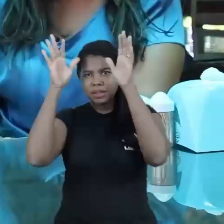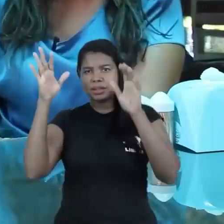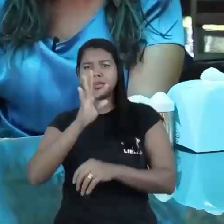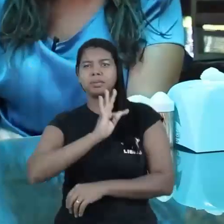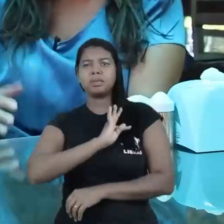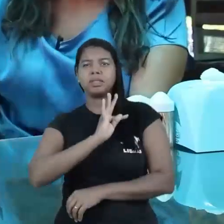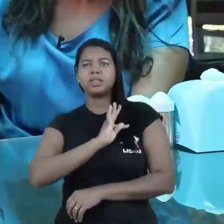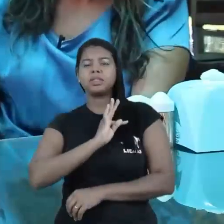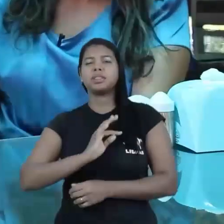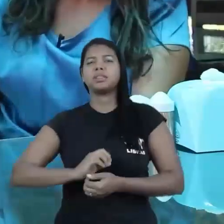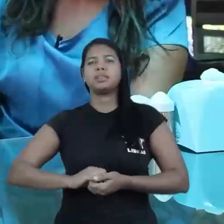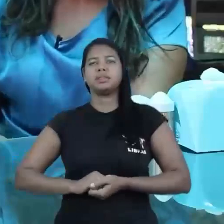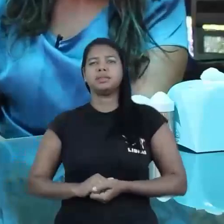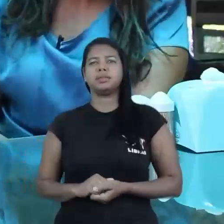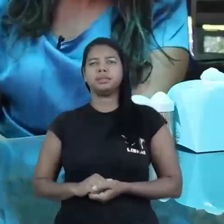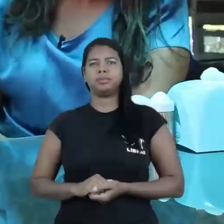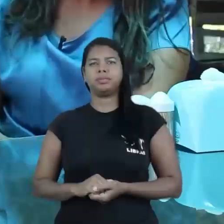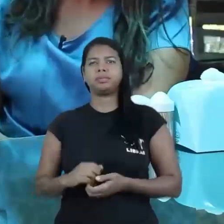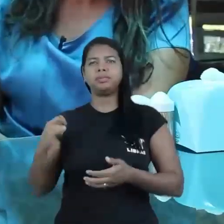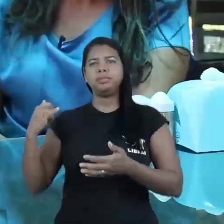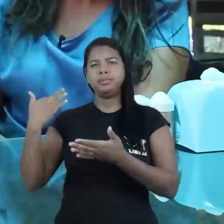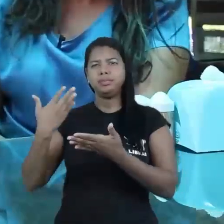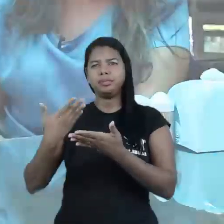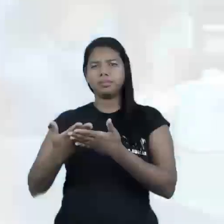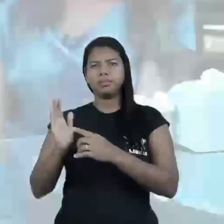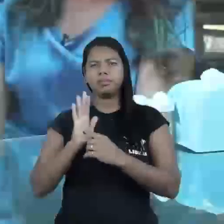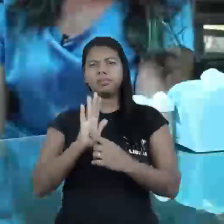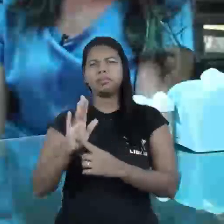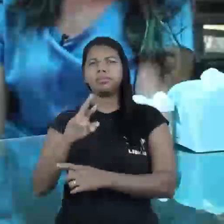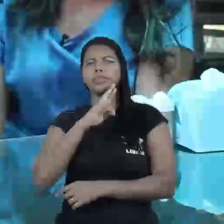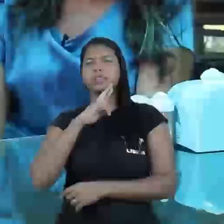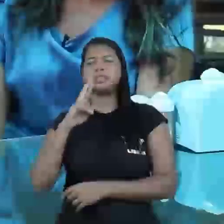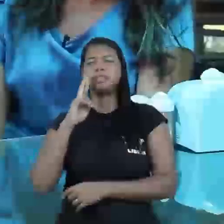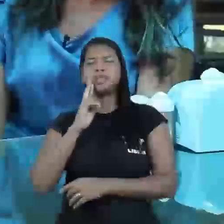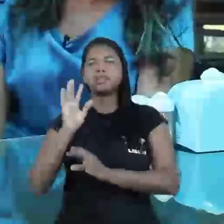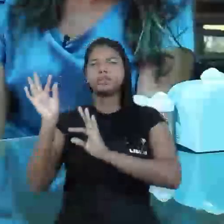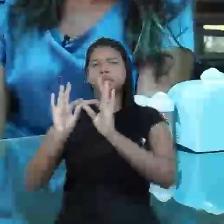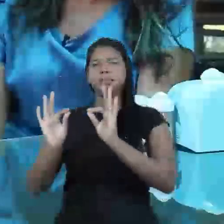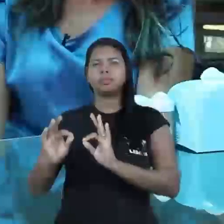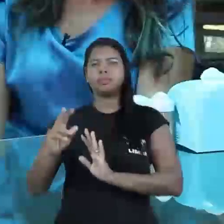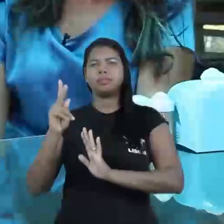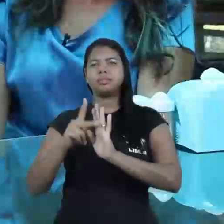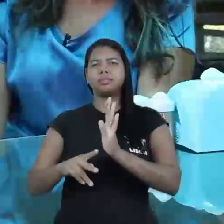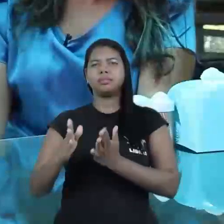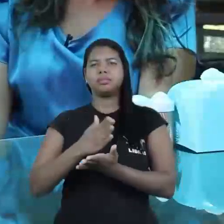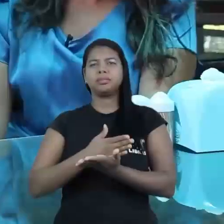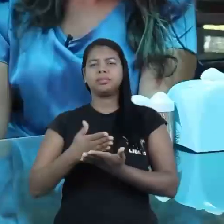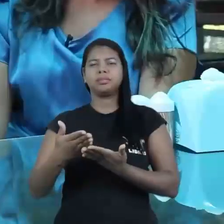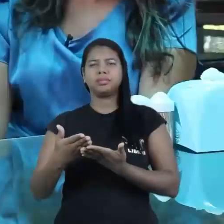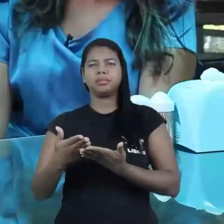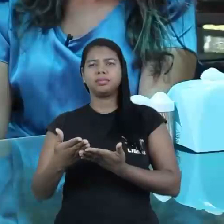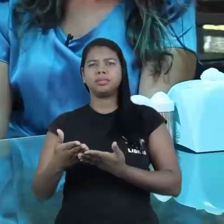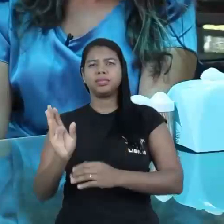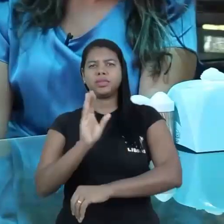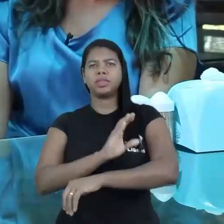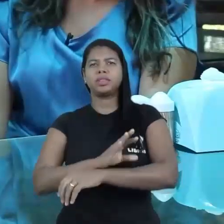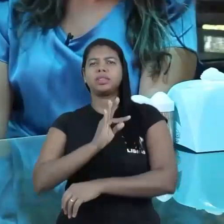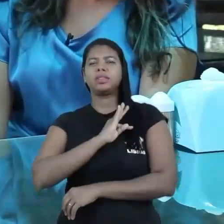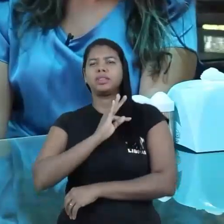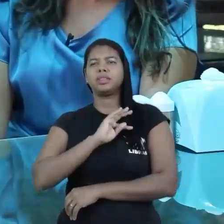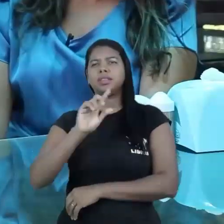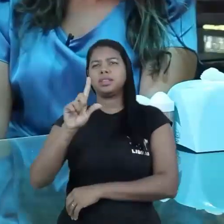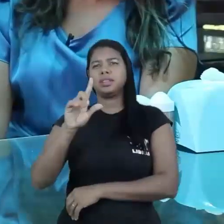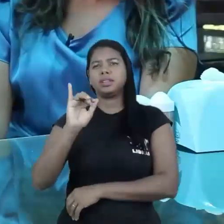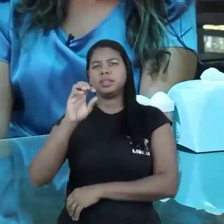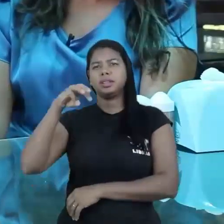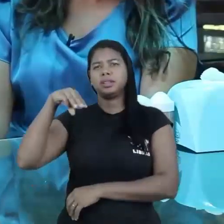né? Nesse segmento aí de restaurantes. Eu comecei na Escola Técnica de Limoeiro, fiz o curso